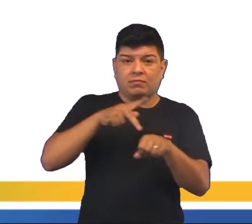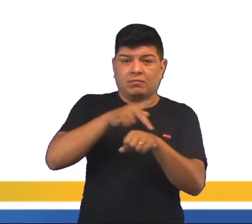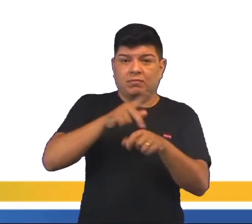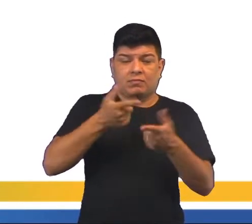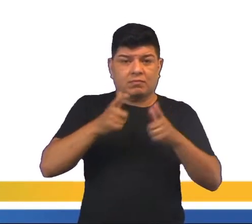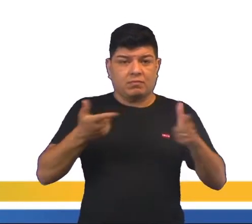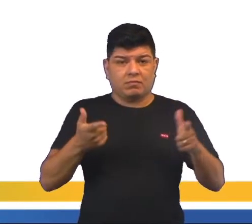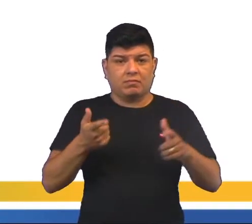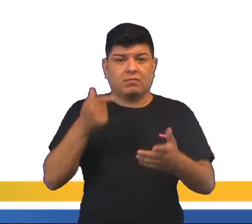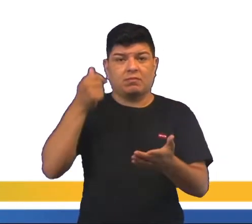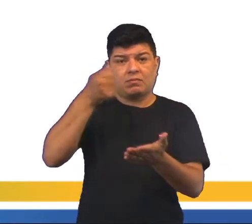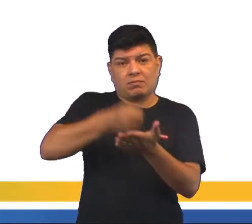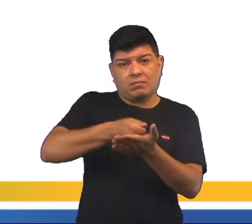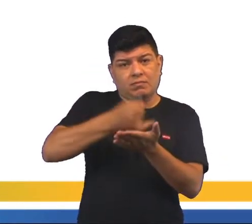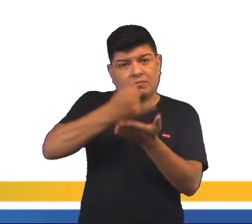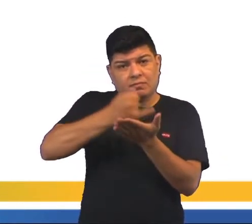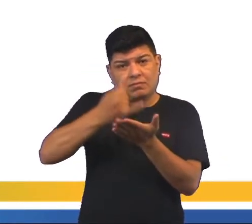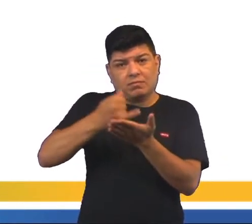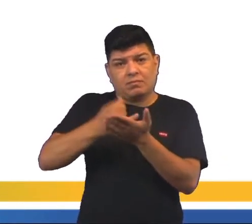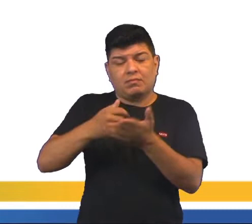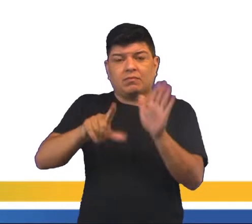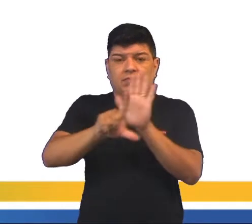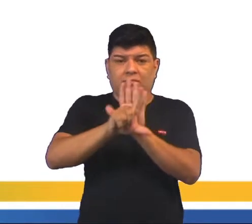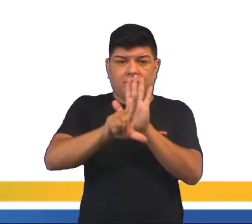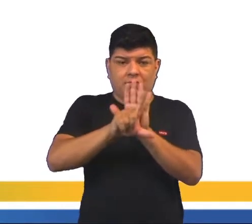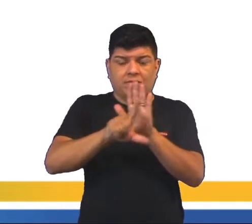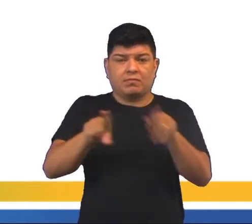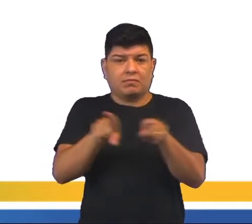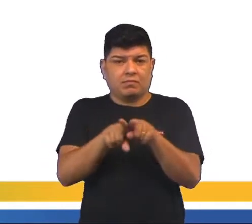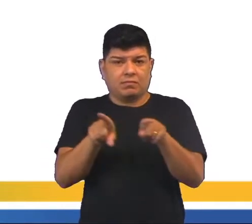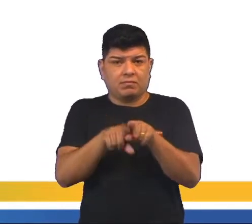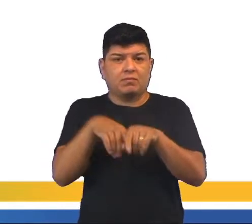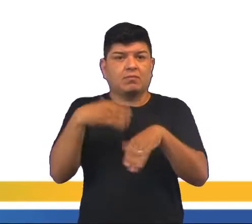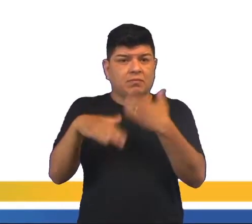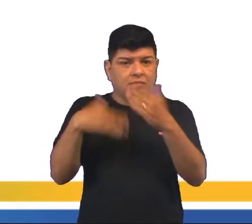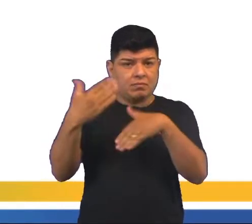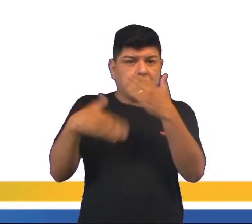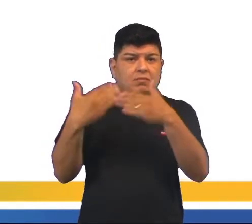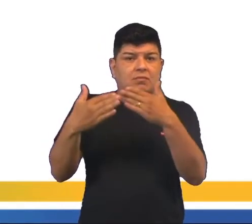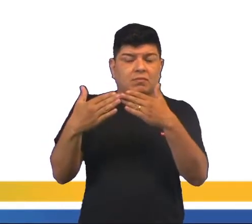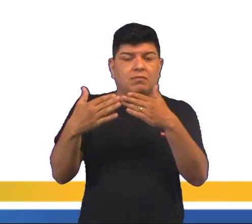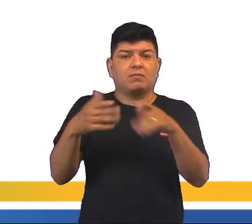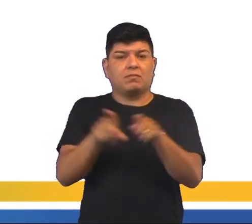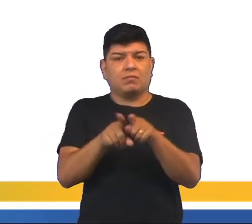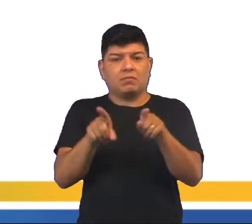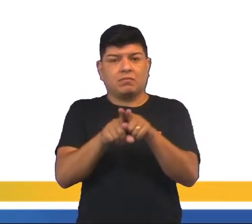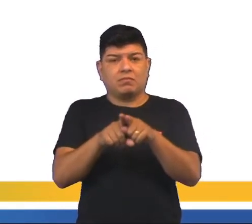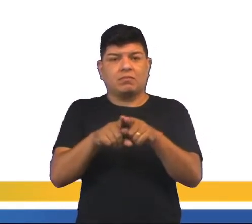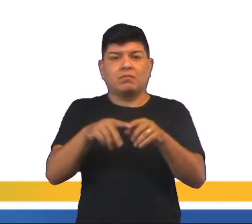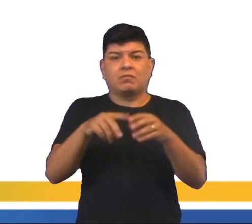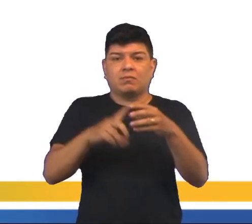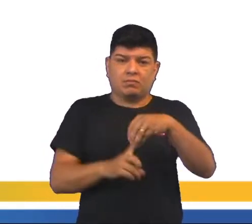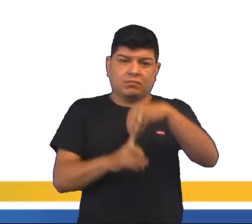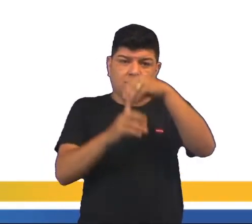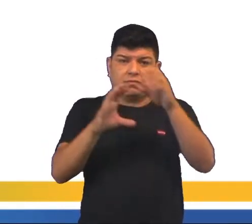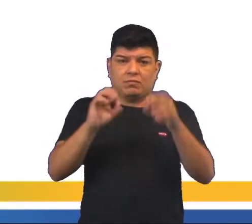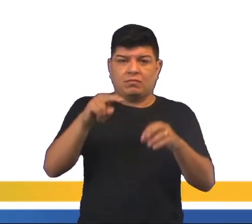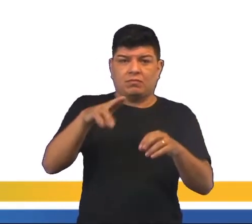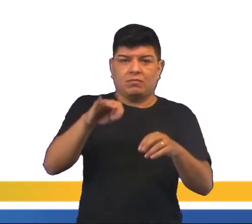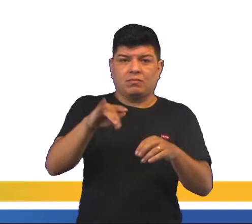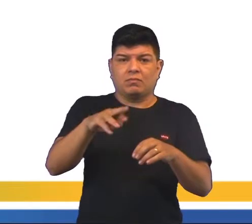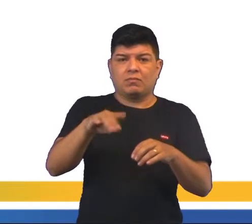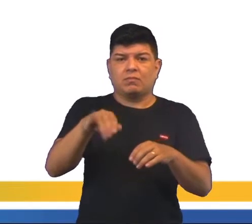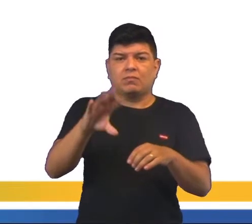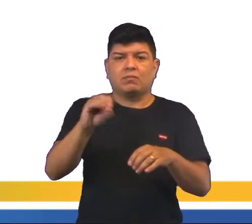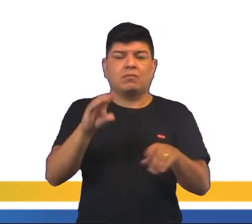o aumento das taxas, alfandegárias, as leis pragmáticas, o desenvolvimento manufatureiro, e o monopólio do colonialismo,